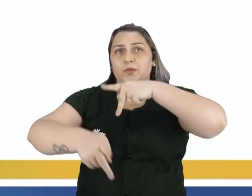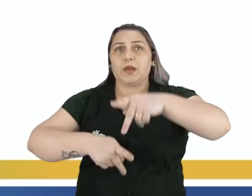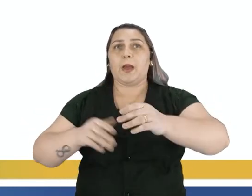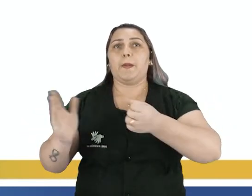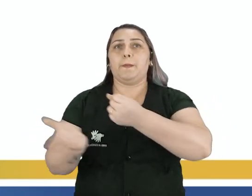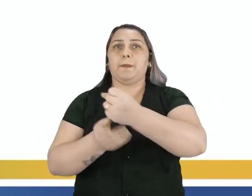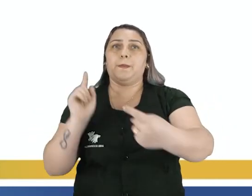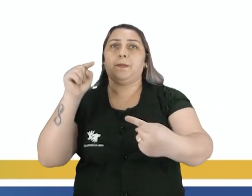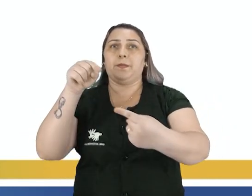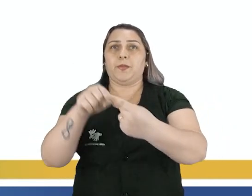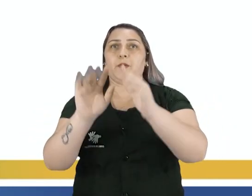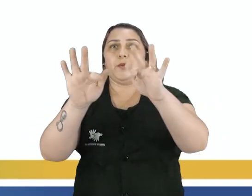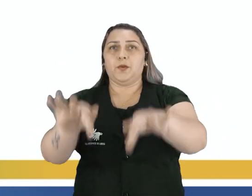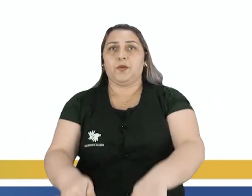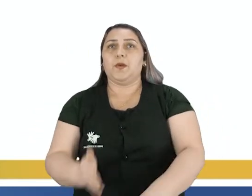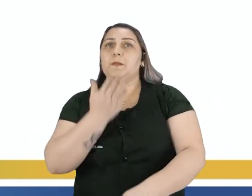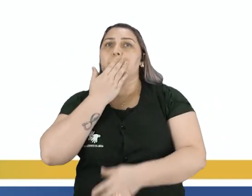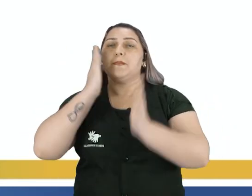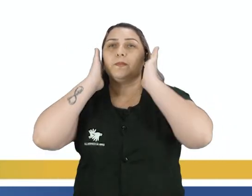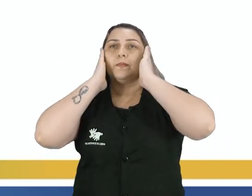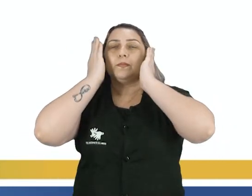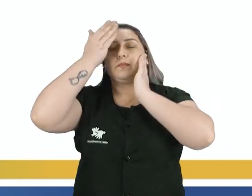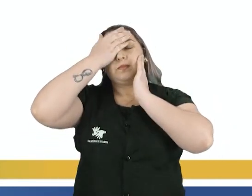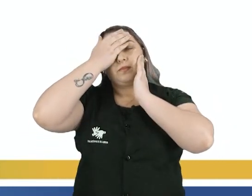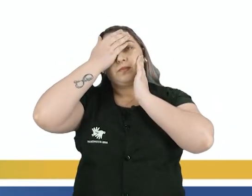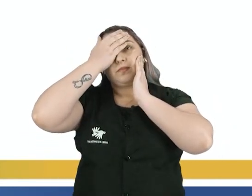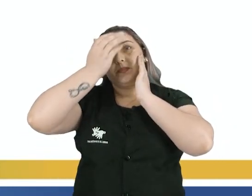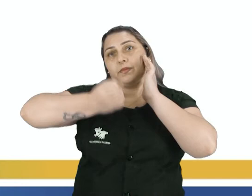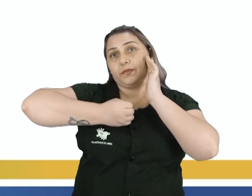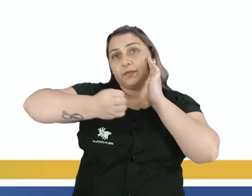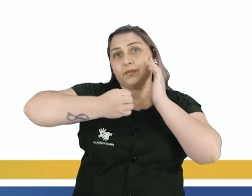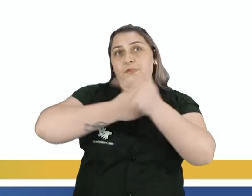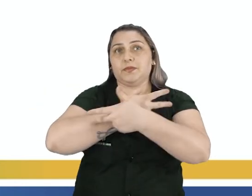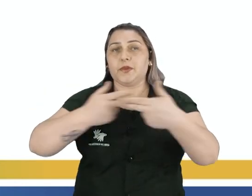principal objetivo o fim da censura nos meios de comunicação?